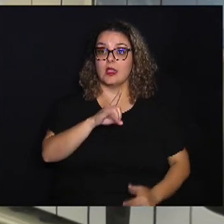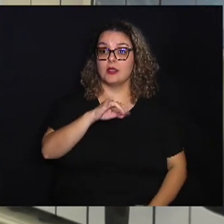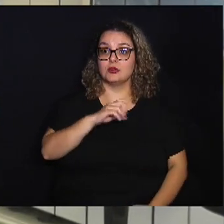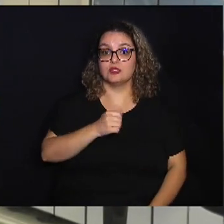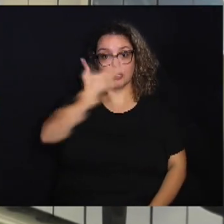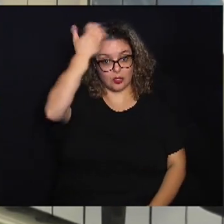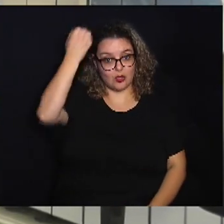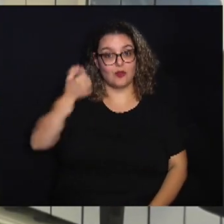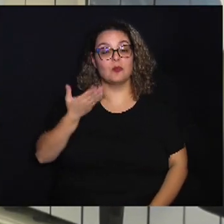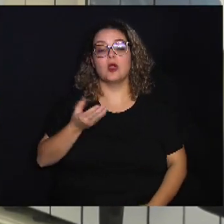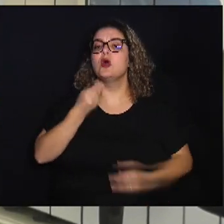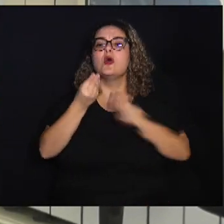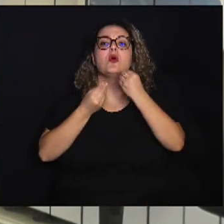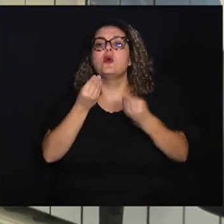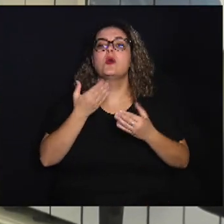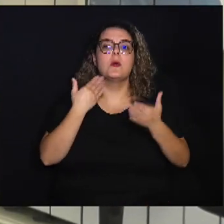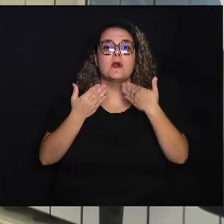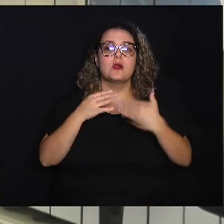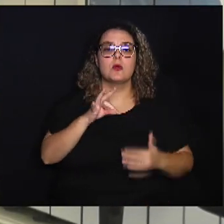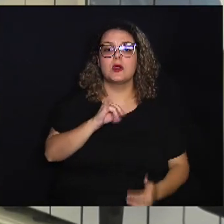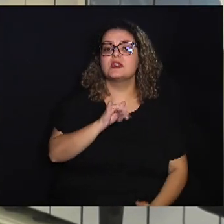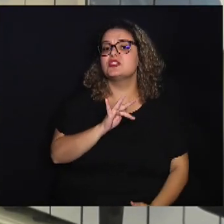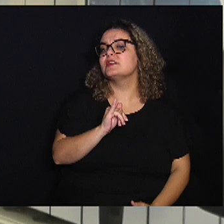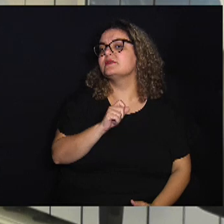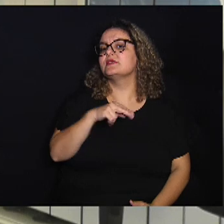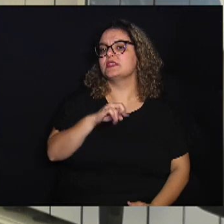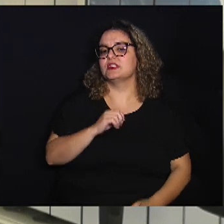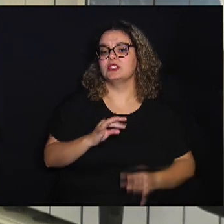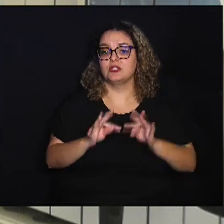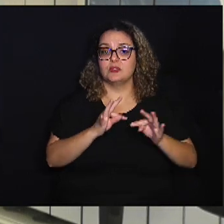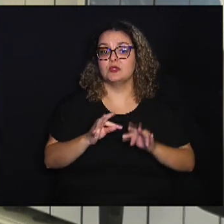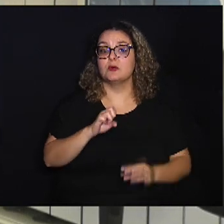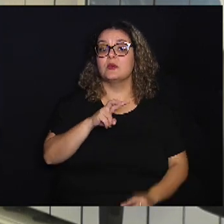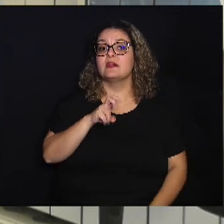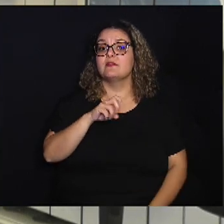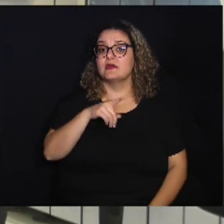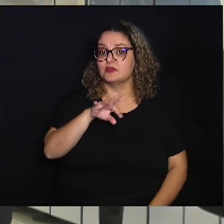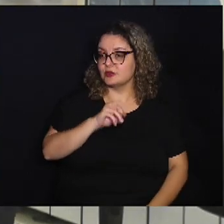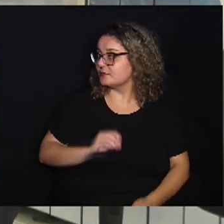com você, como que foi esse papo com a Tiffany e também com o técnico dela, com o Evandro?